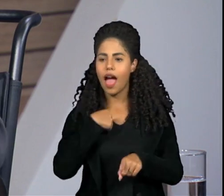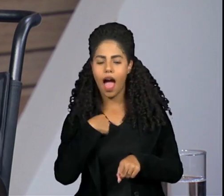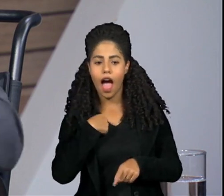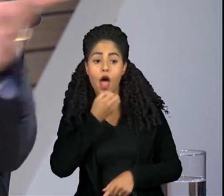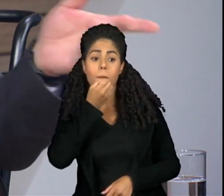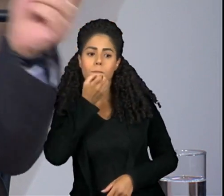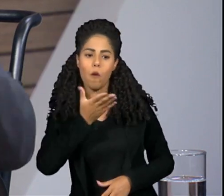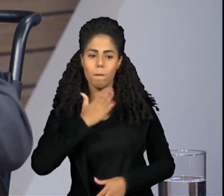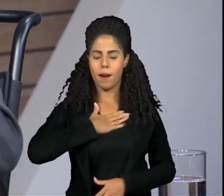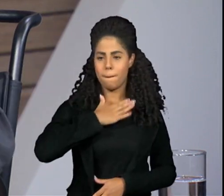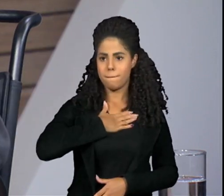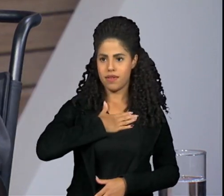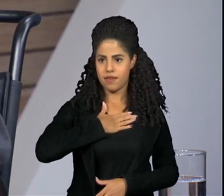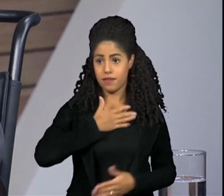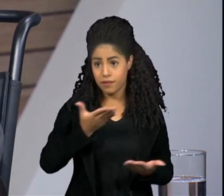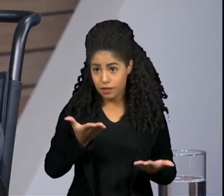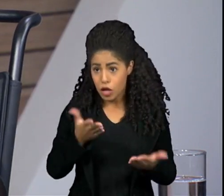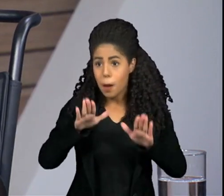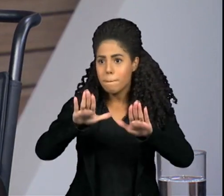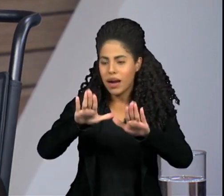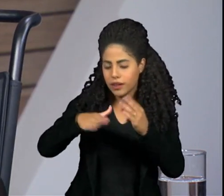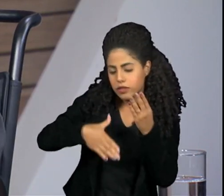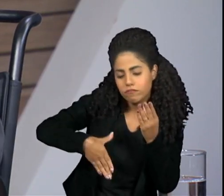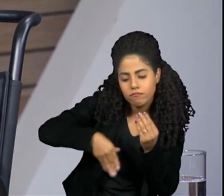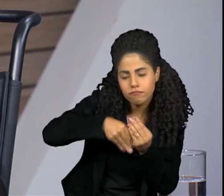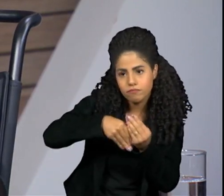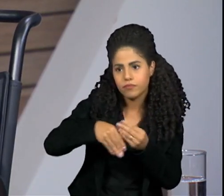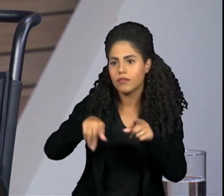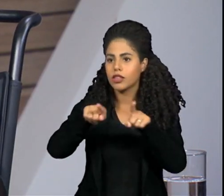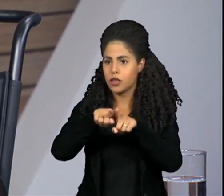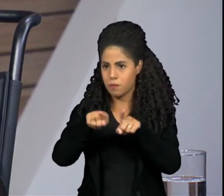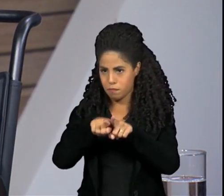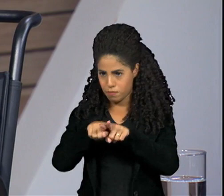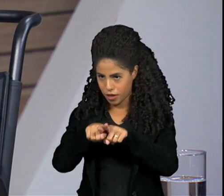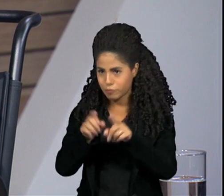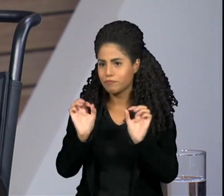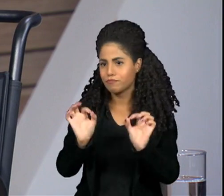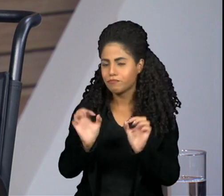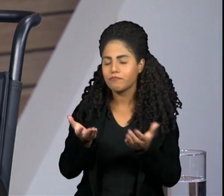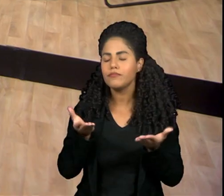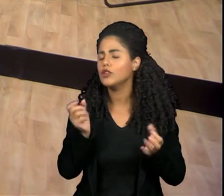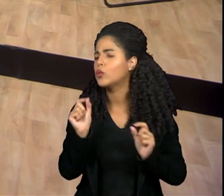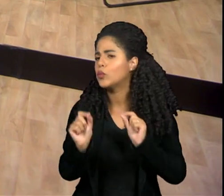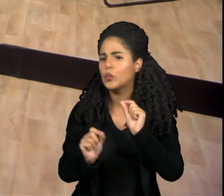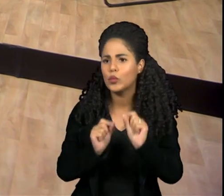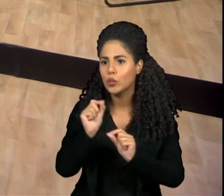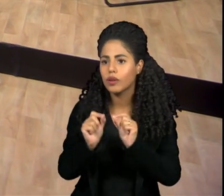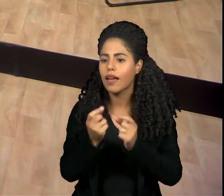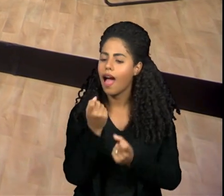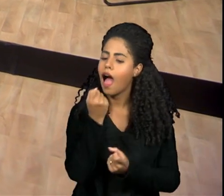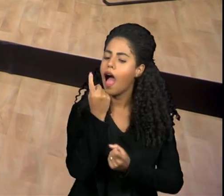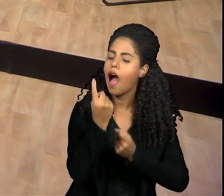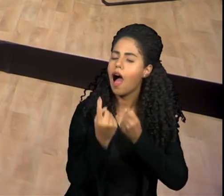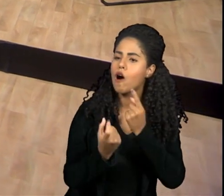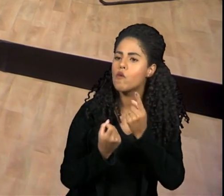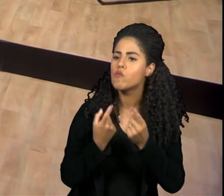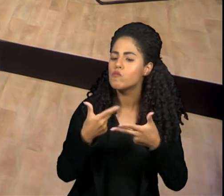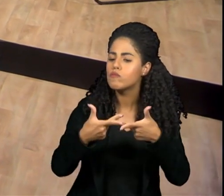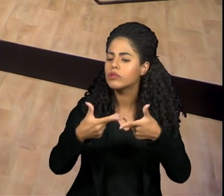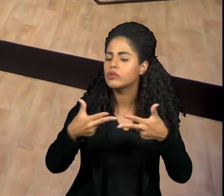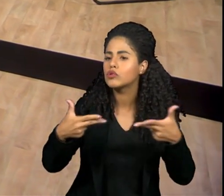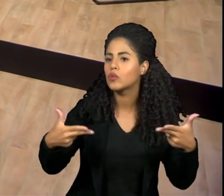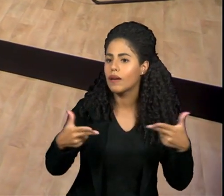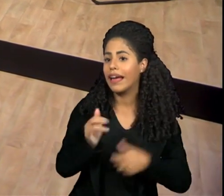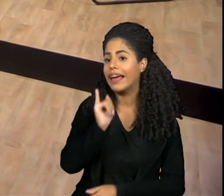disso. Mas eu colocaria também, professor, Andresa, Milene, alguns componentes, por exemplo,